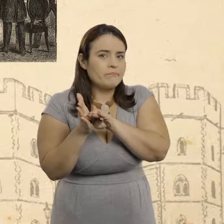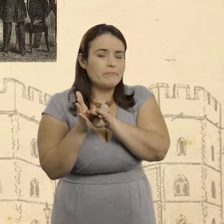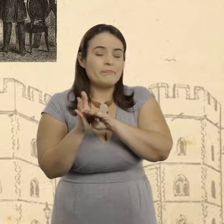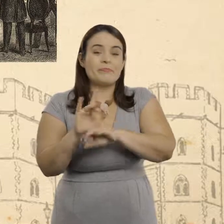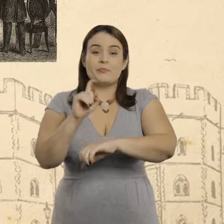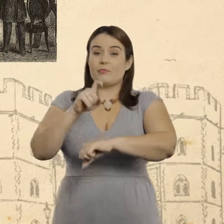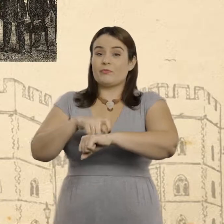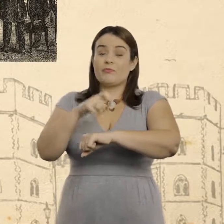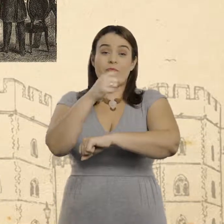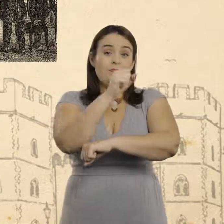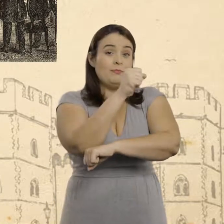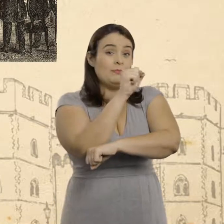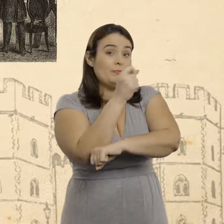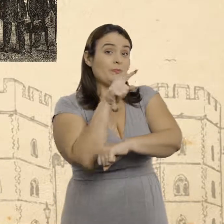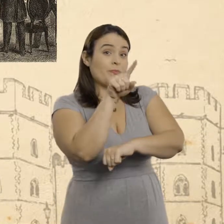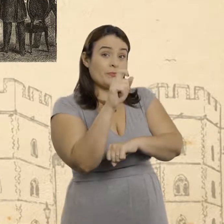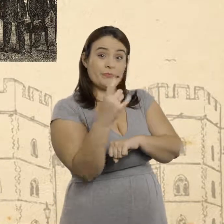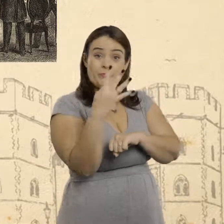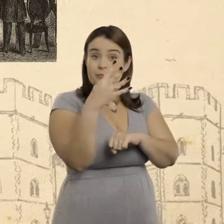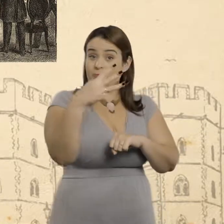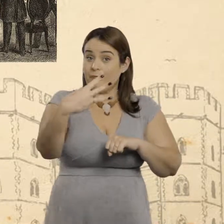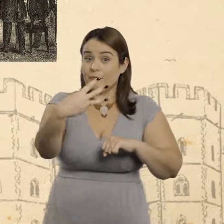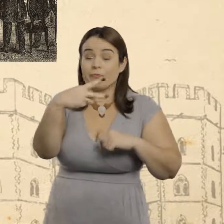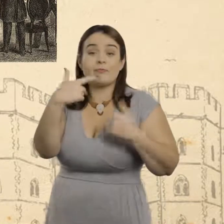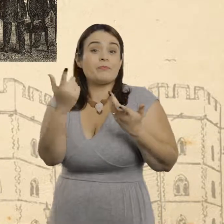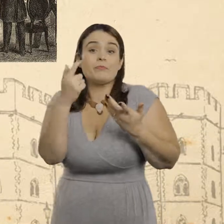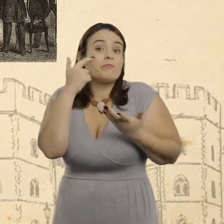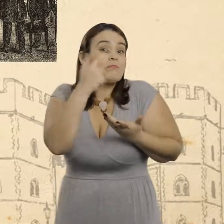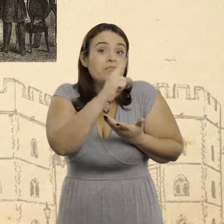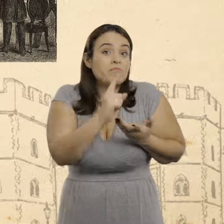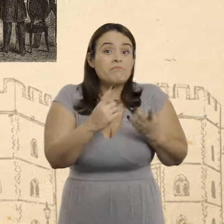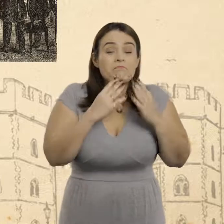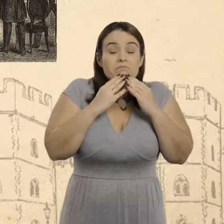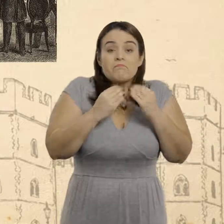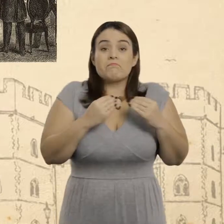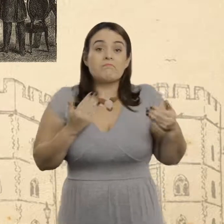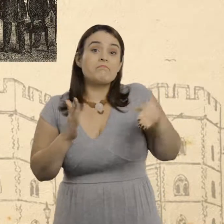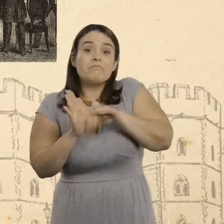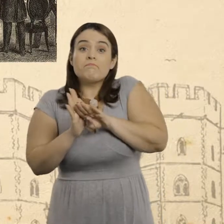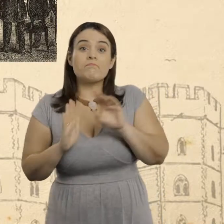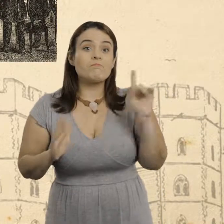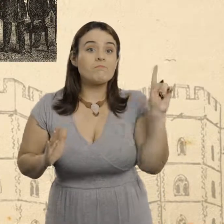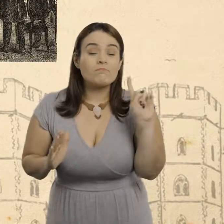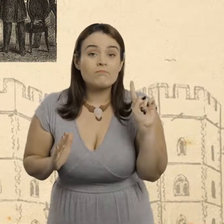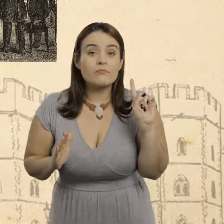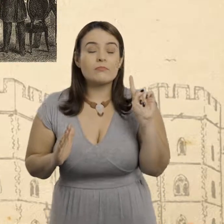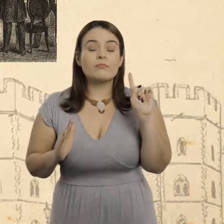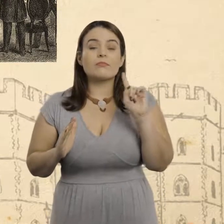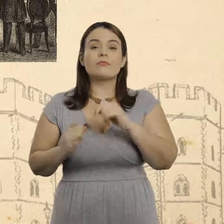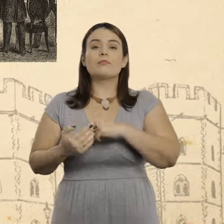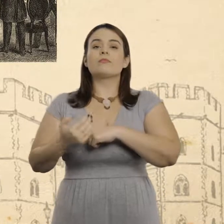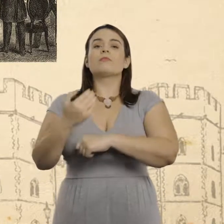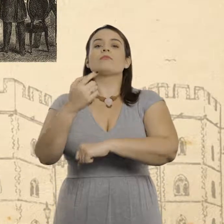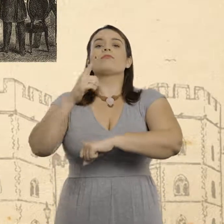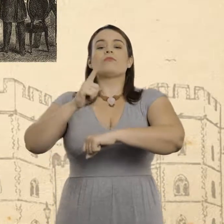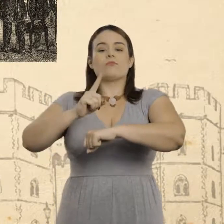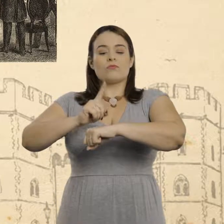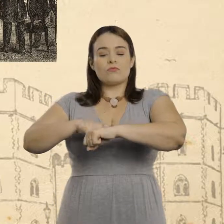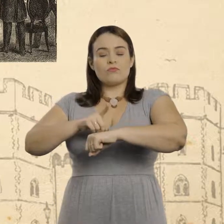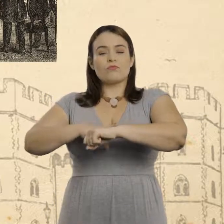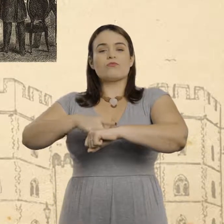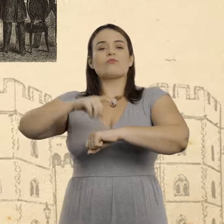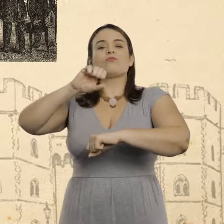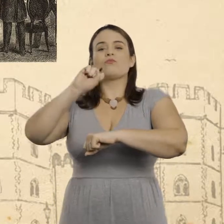nenhum deles. Era 8 horas e 43 minutos e não havia nem sinal de Phileas Fogg. Quando o relógio